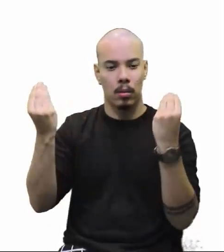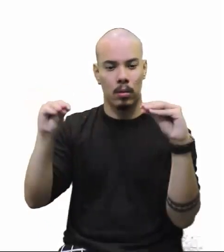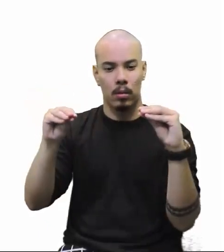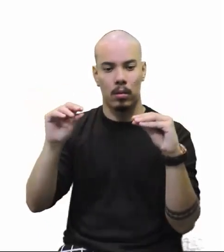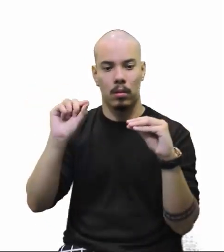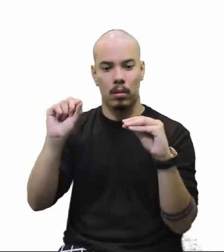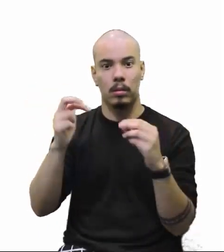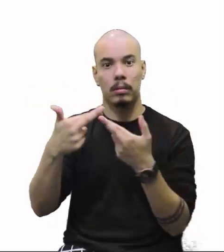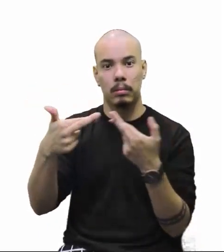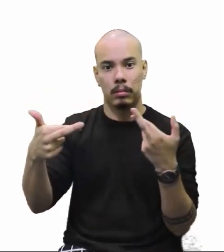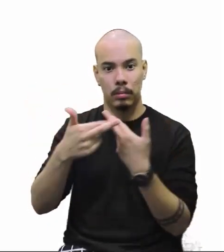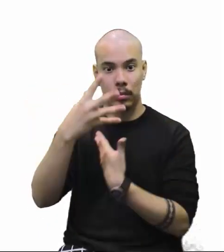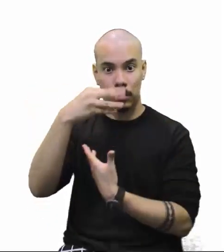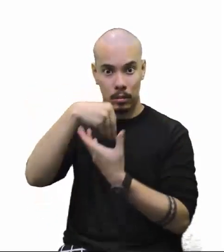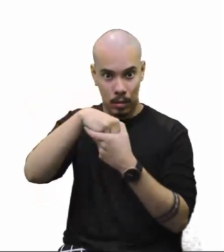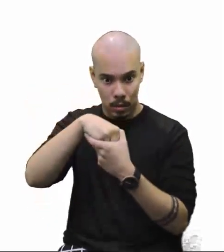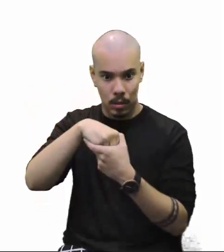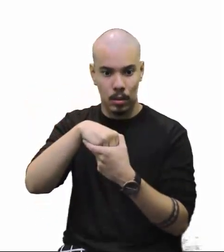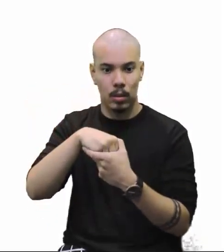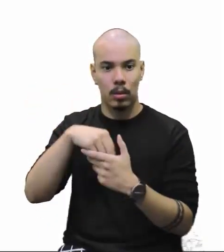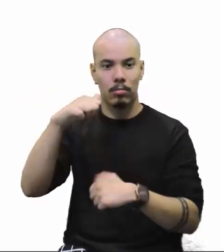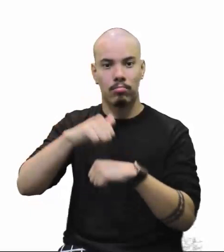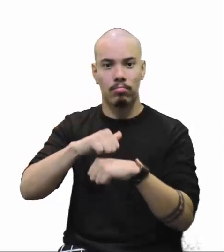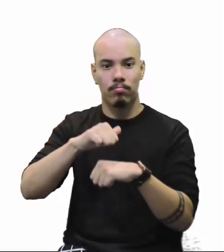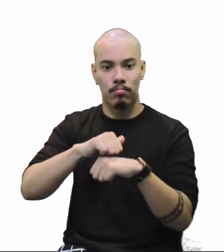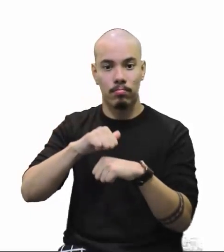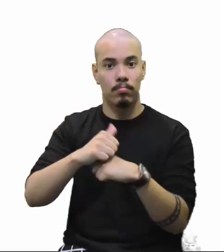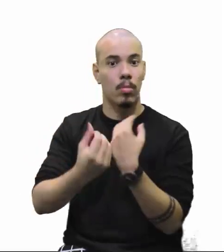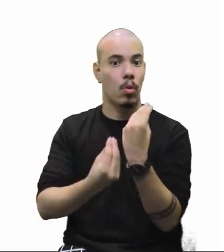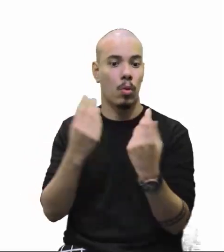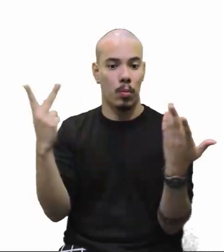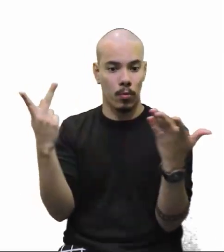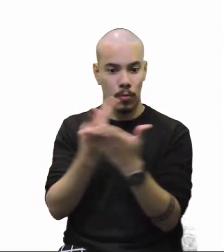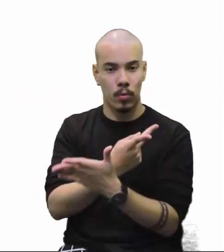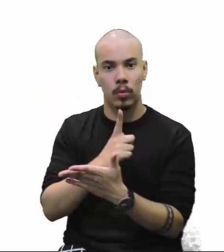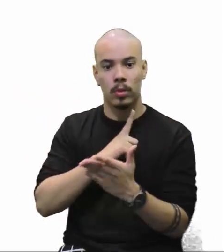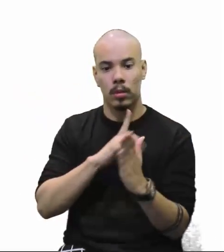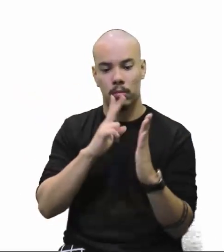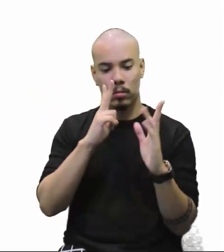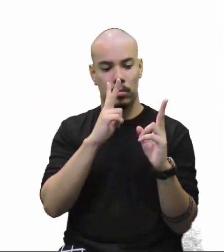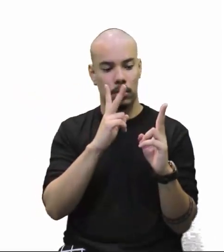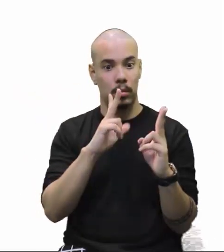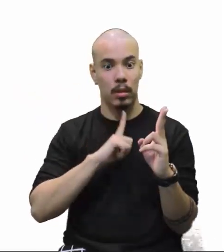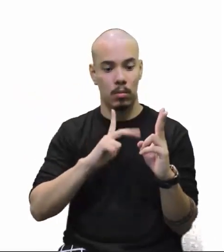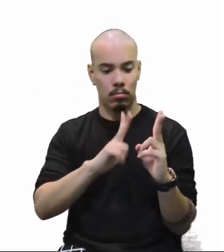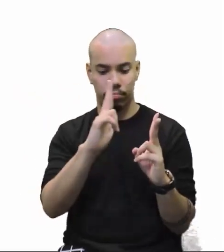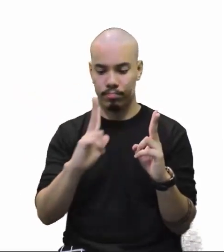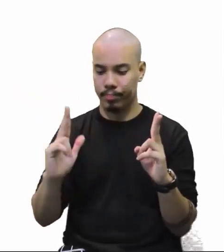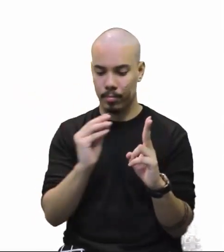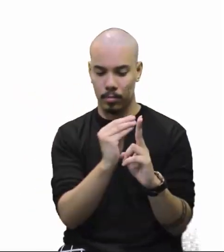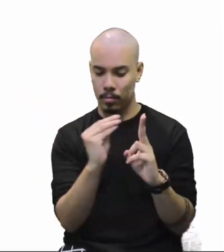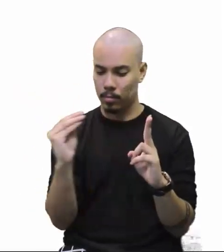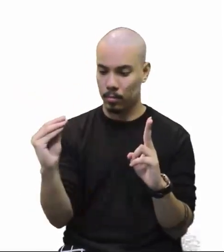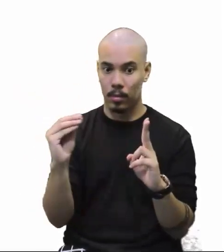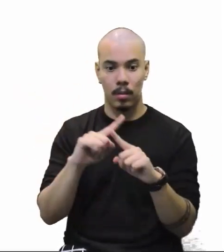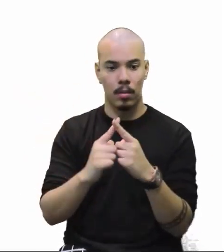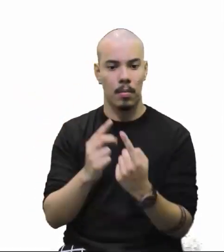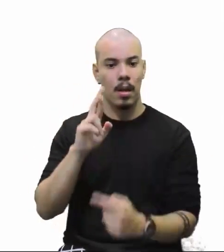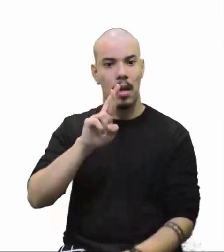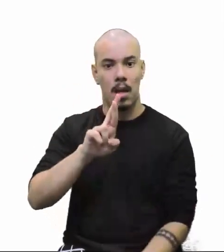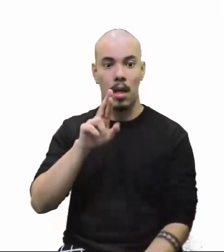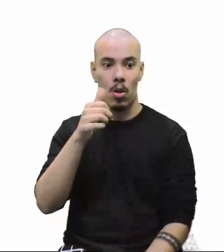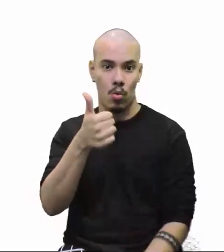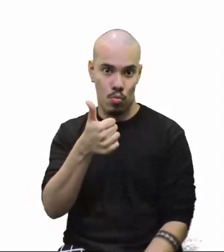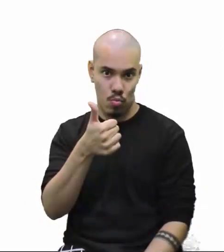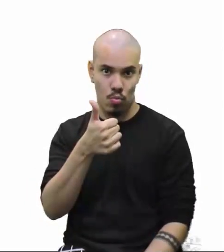Uma resistência equivalente 2,3 que está em série com R1, mas R2 e R3 está